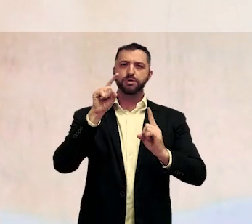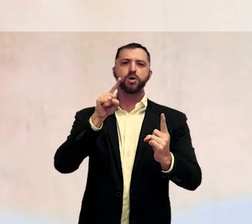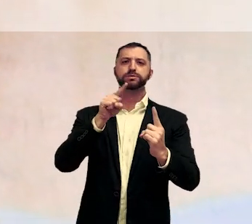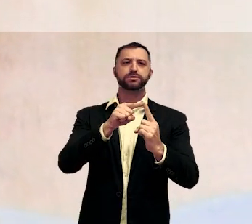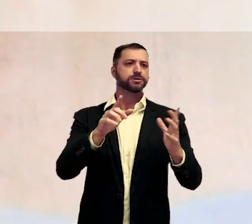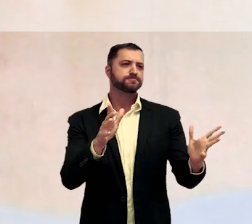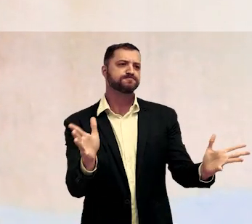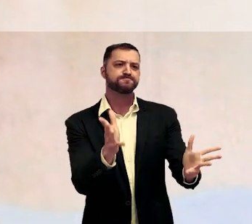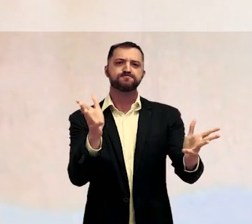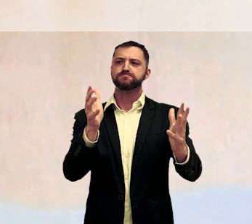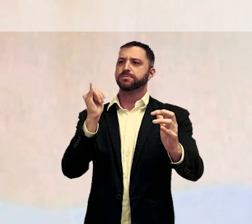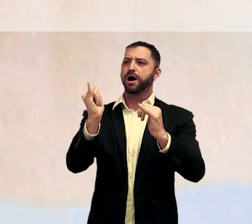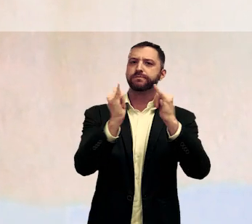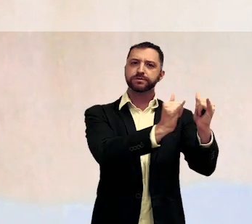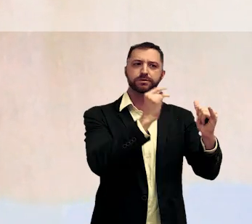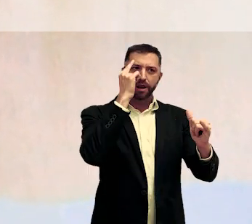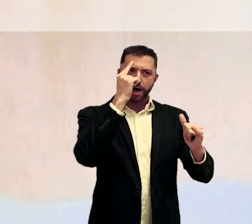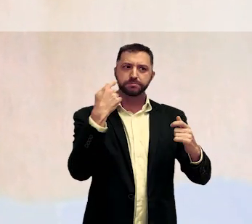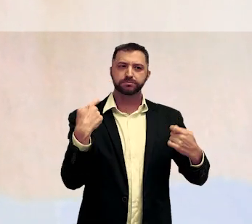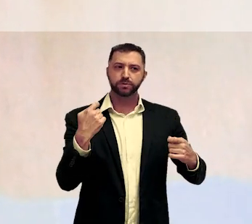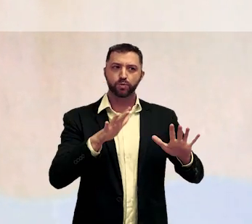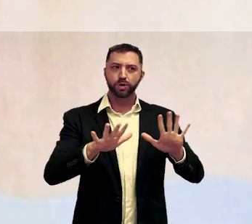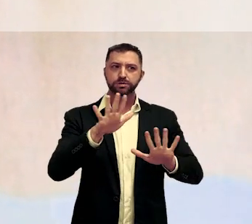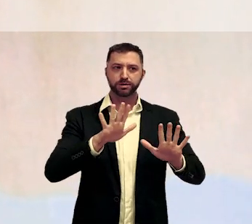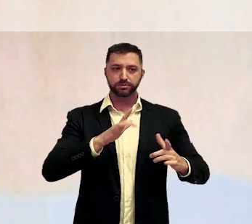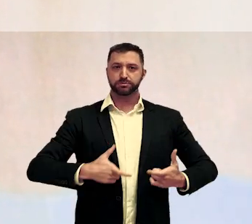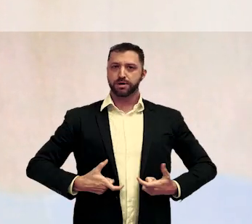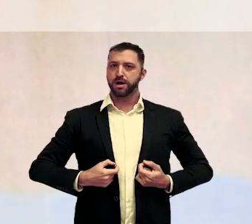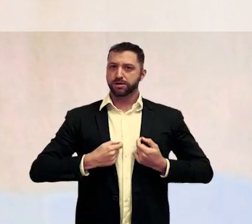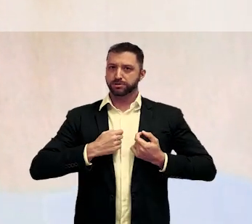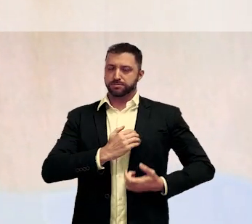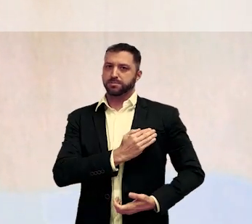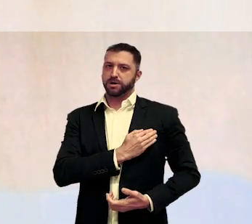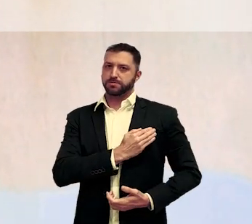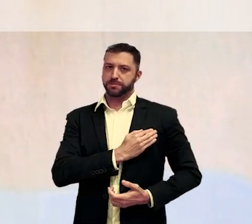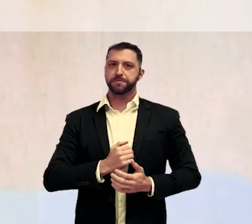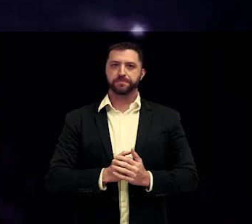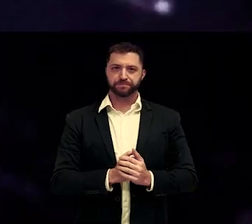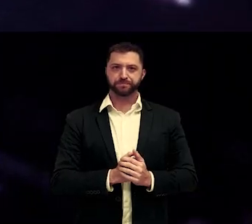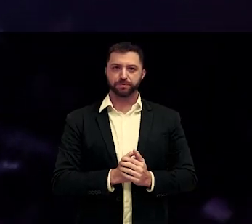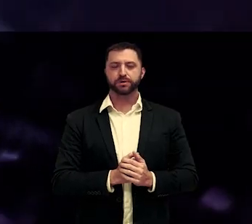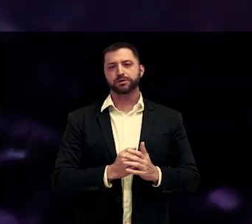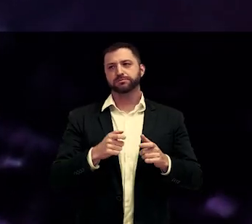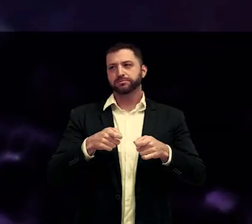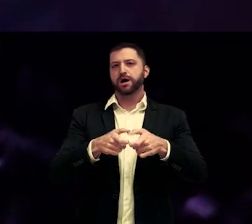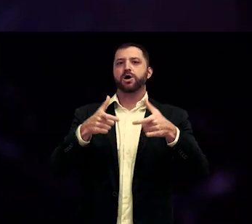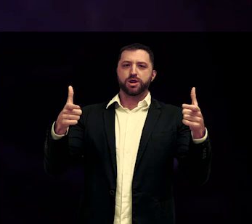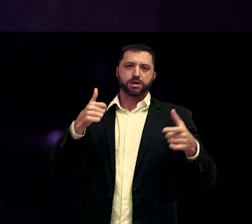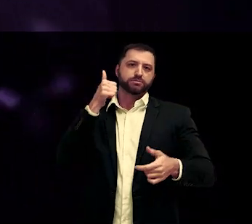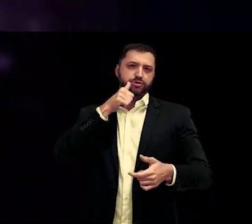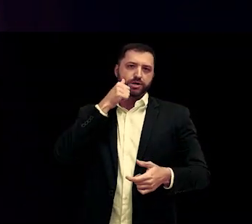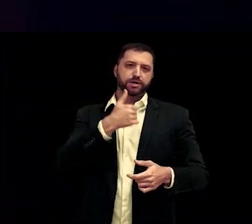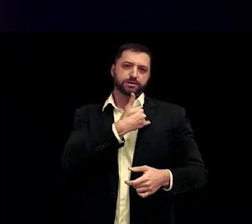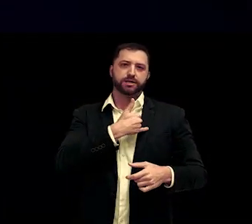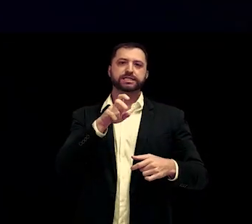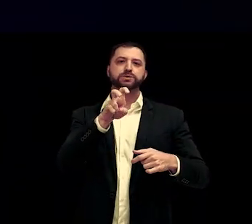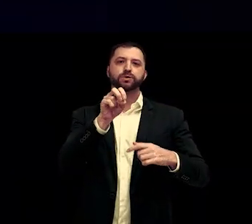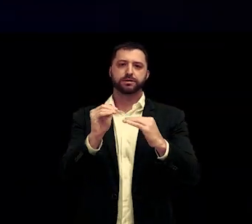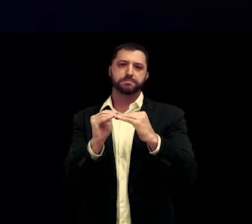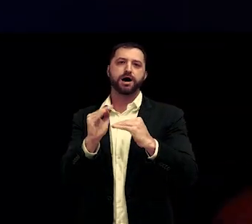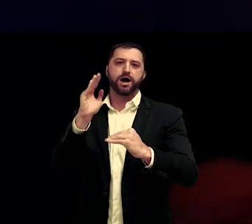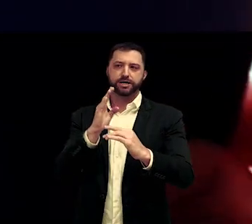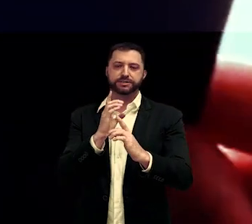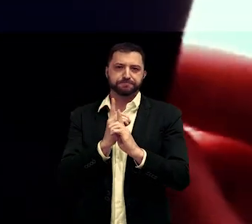Outubro é celebrado para disseminar a conscientização e prevenção sobre o câncer de mama. Apesar da maior probabilidade da doença